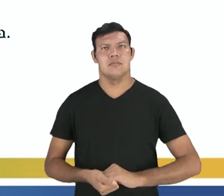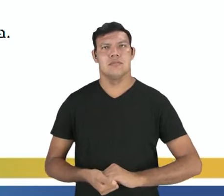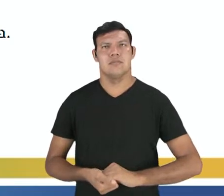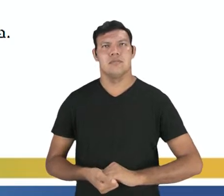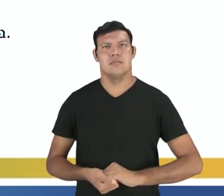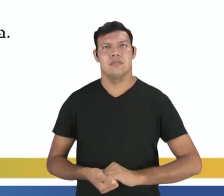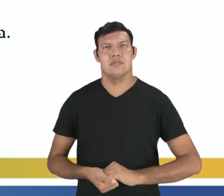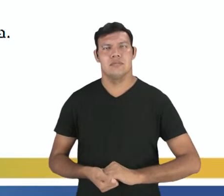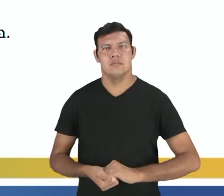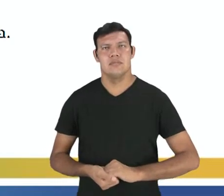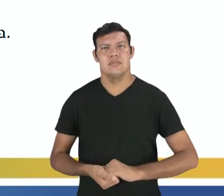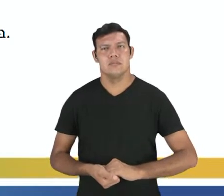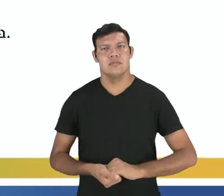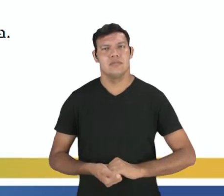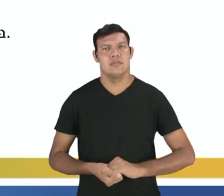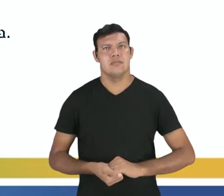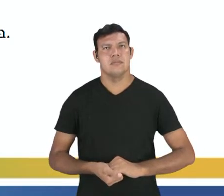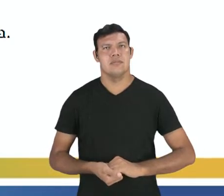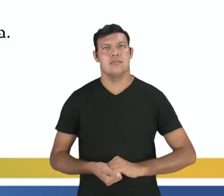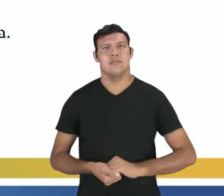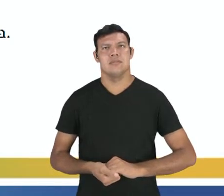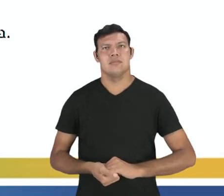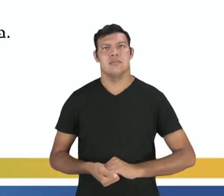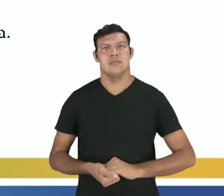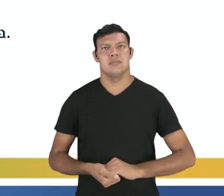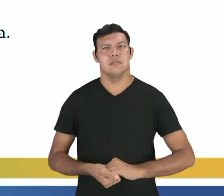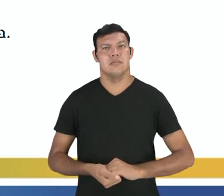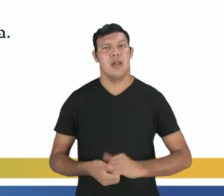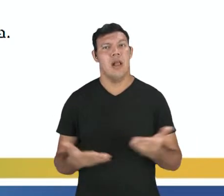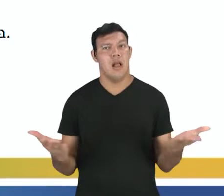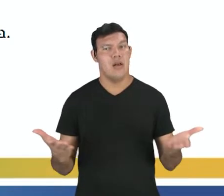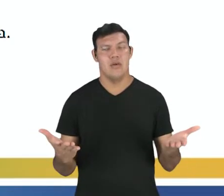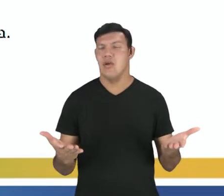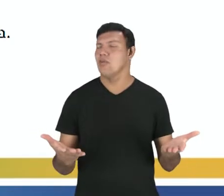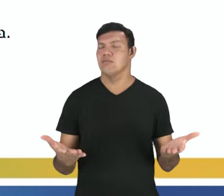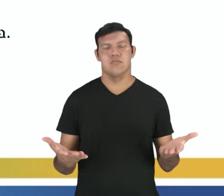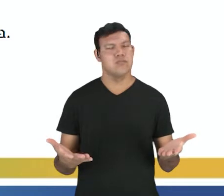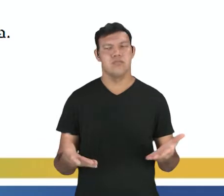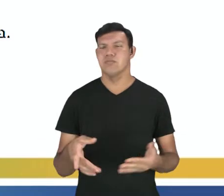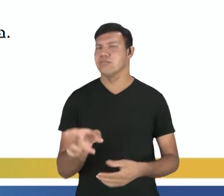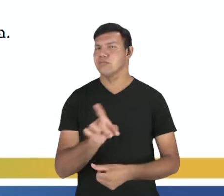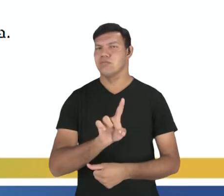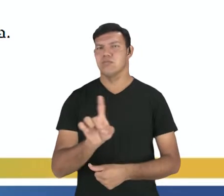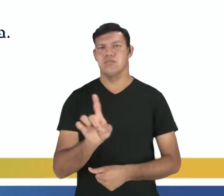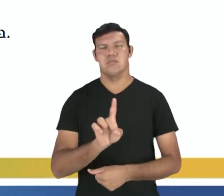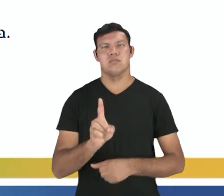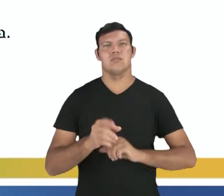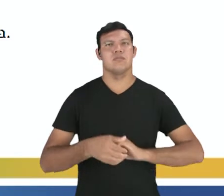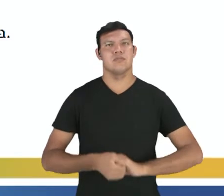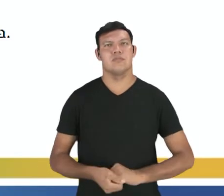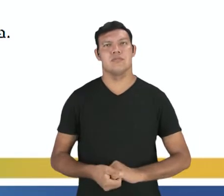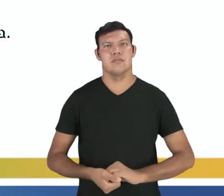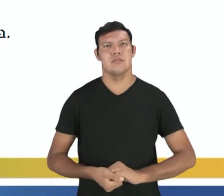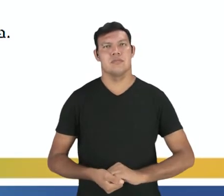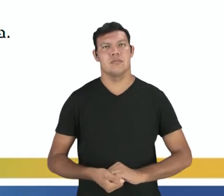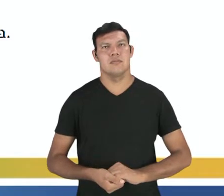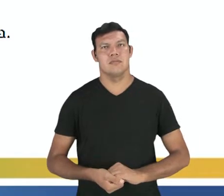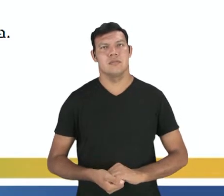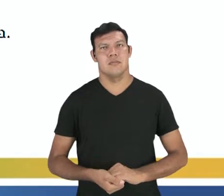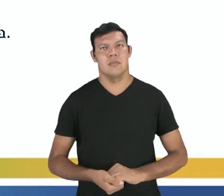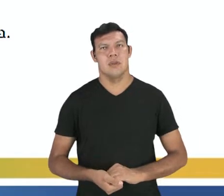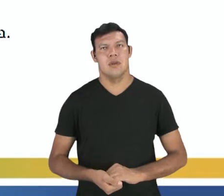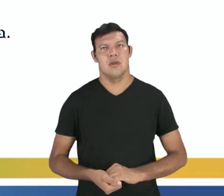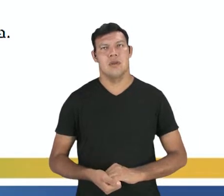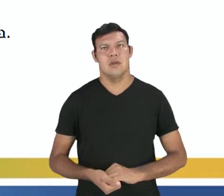mesma frase construída na forma negativa para dizer algo que ela não sabia no passado. She couldn't run